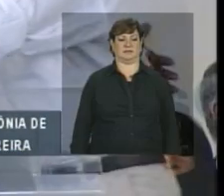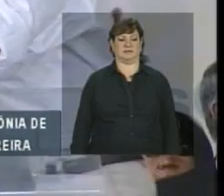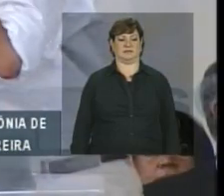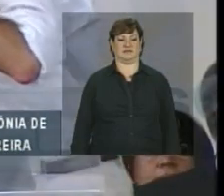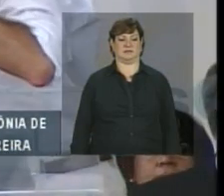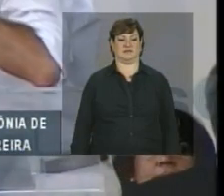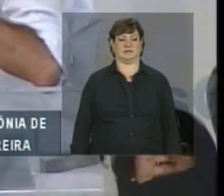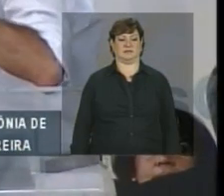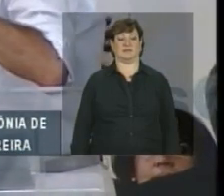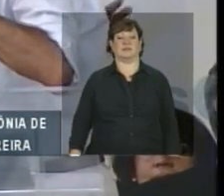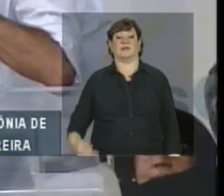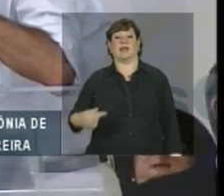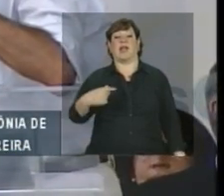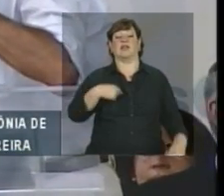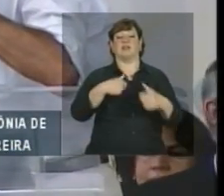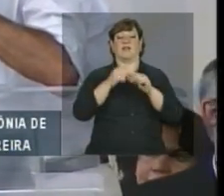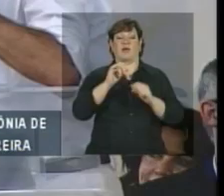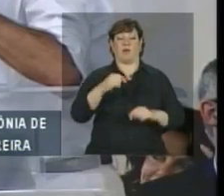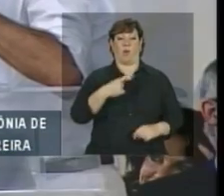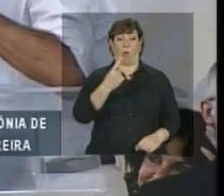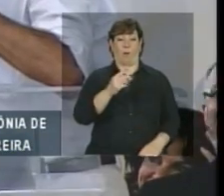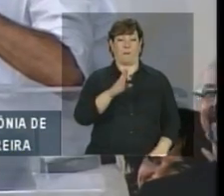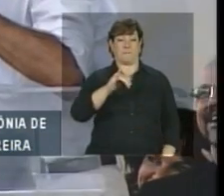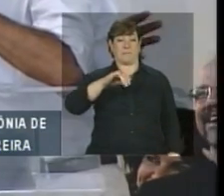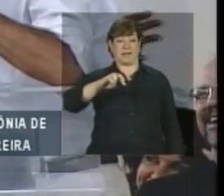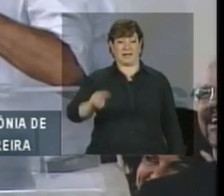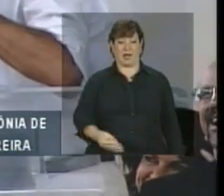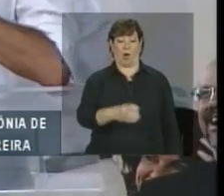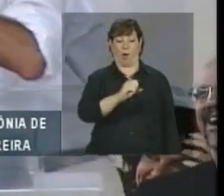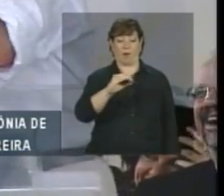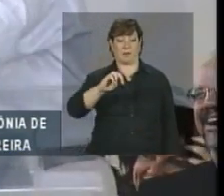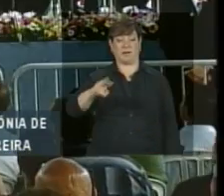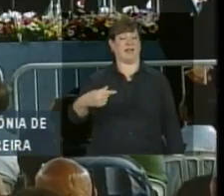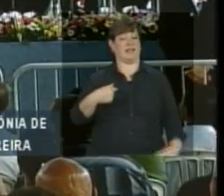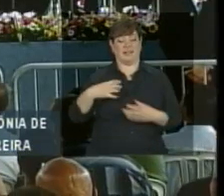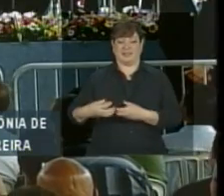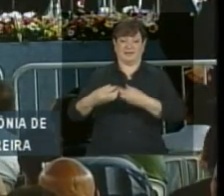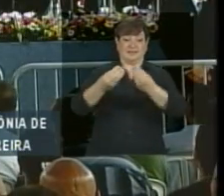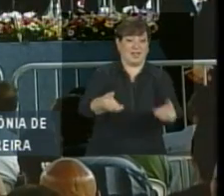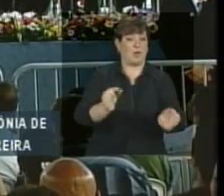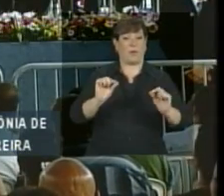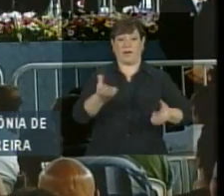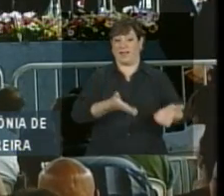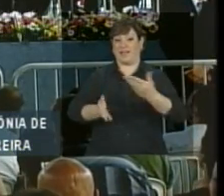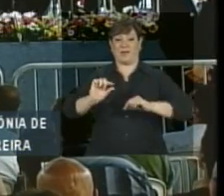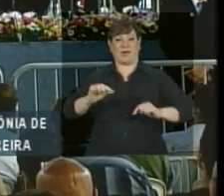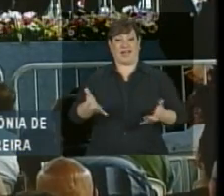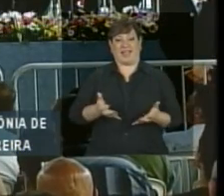O prefeito está dizendo... Estou dizendo para o ministro, com 1.800.000, eu carrego o que ele quiser para ele, não tem problema, não.